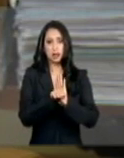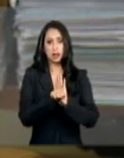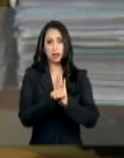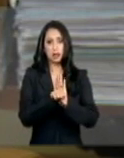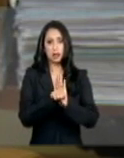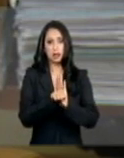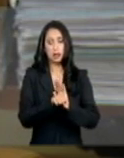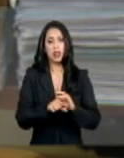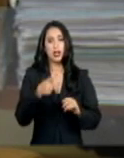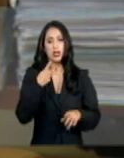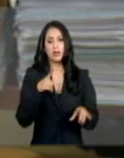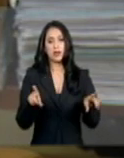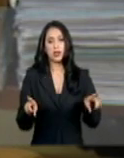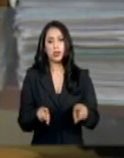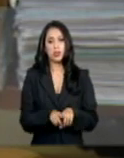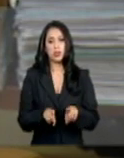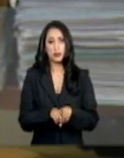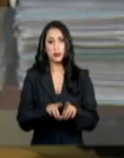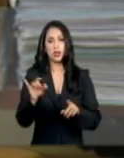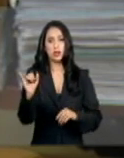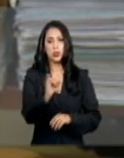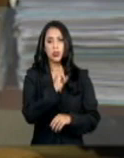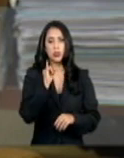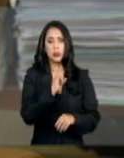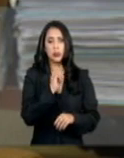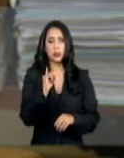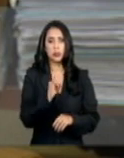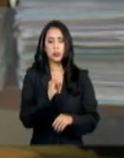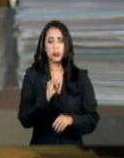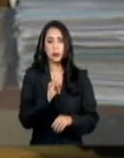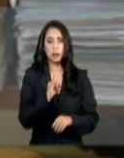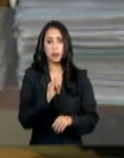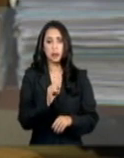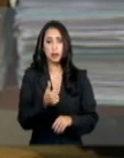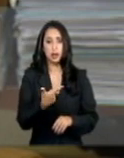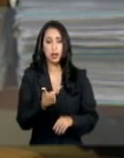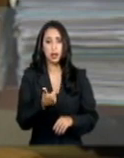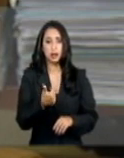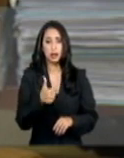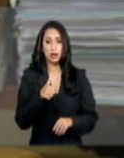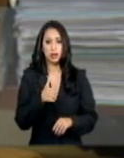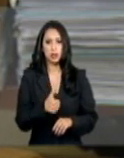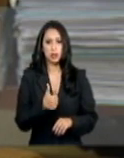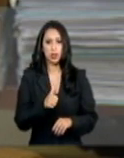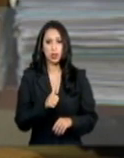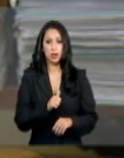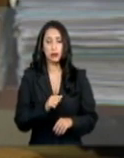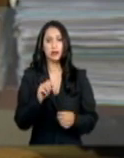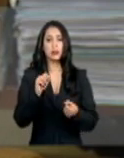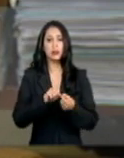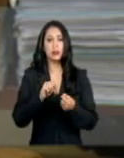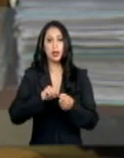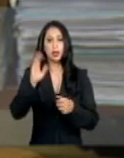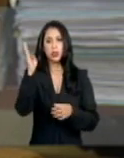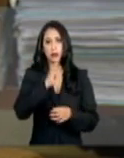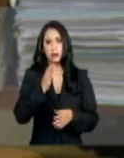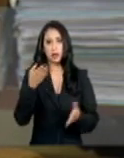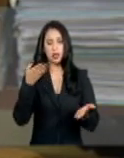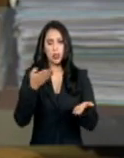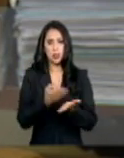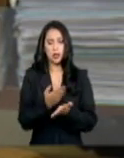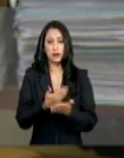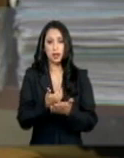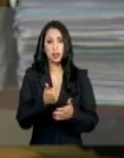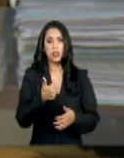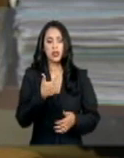menciono um uma importante resolução e 2001 subscrita pelo brasil mas que foi aprovada na 23ª